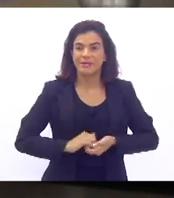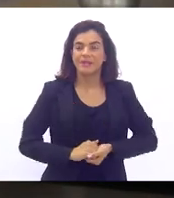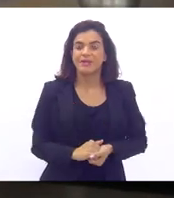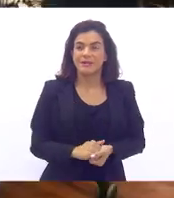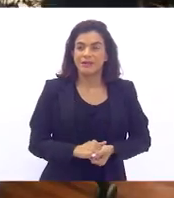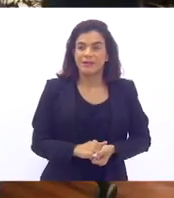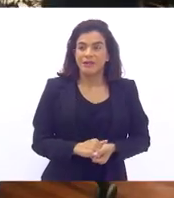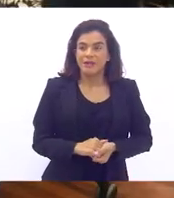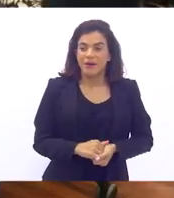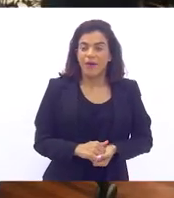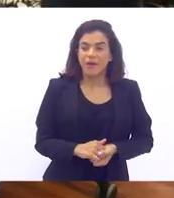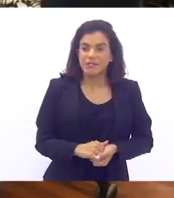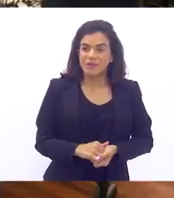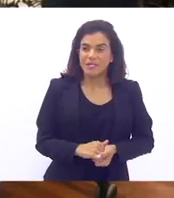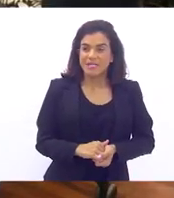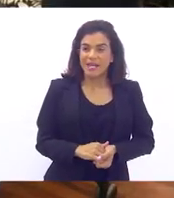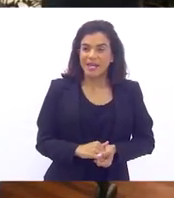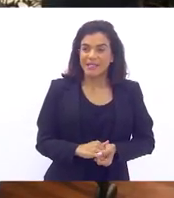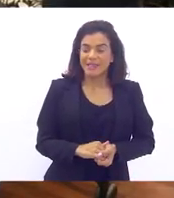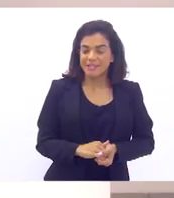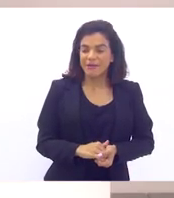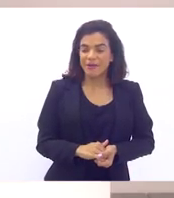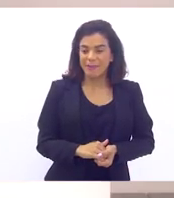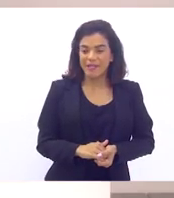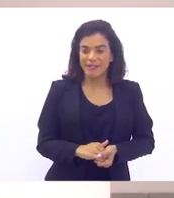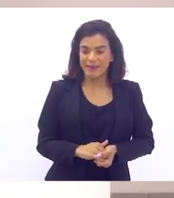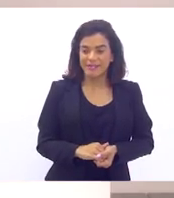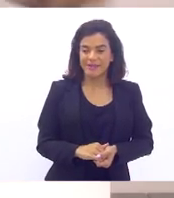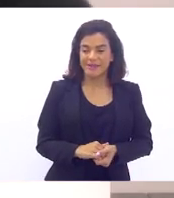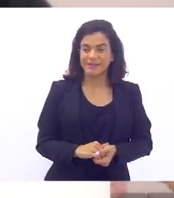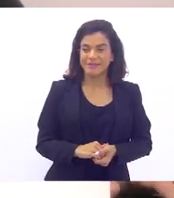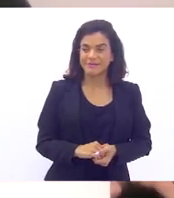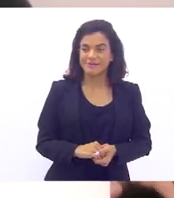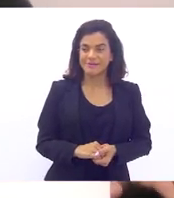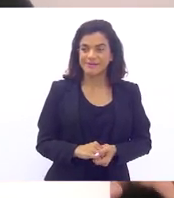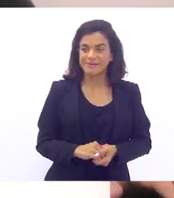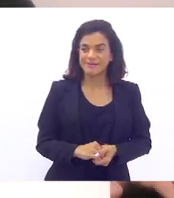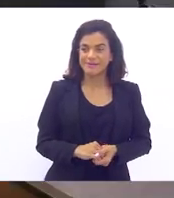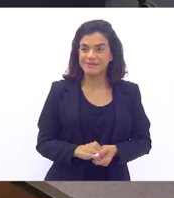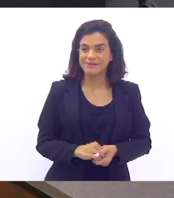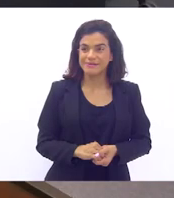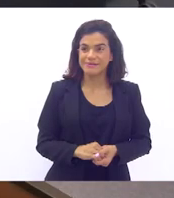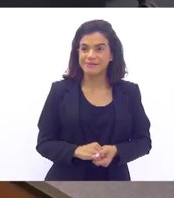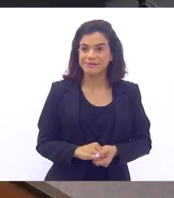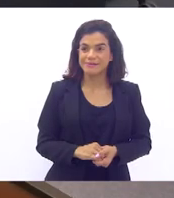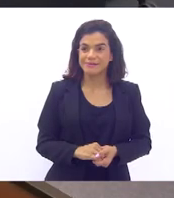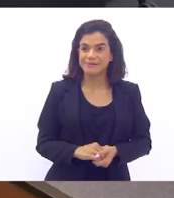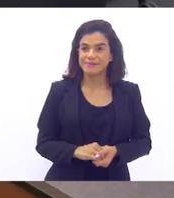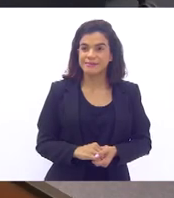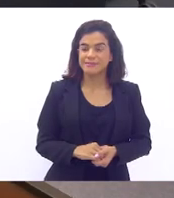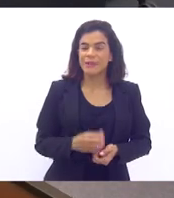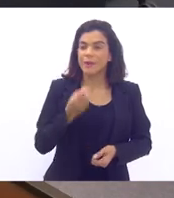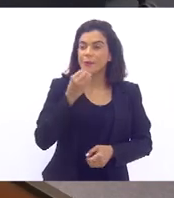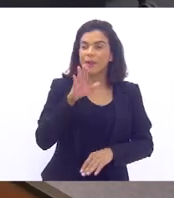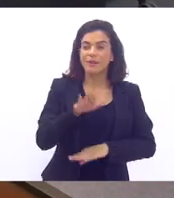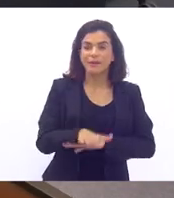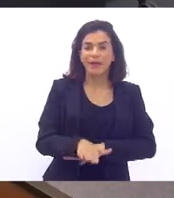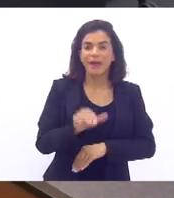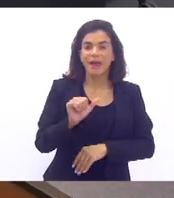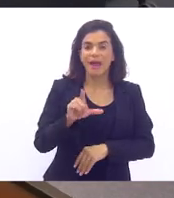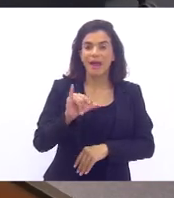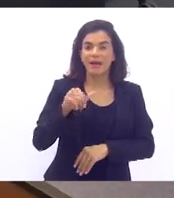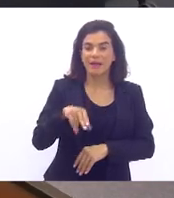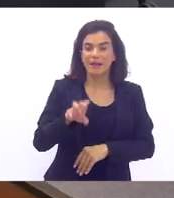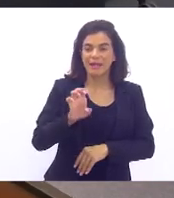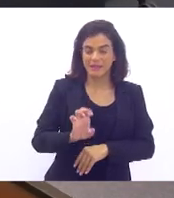muito bom muito obrigado mas alguém pode falar por favor Boa tarde eu sou Aline